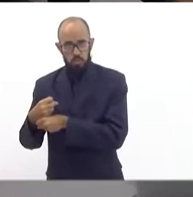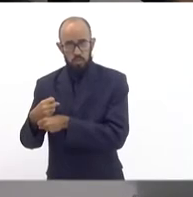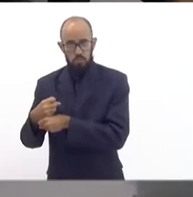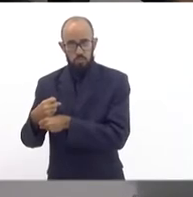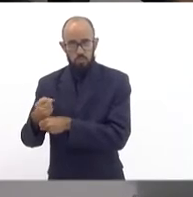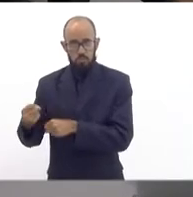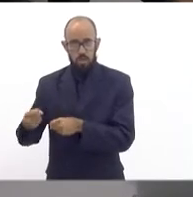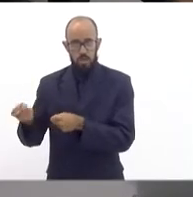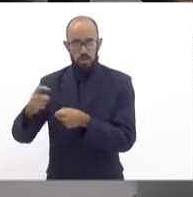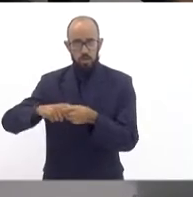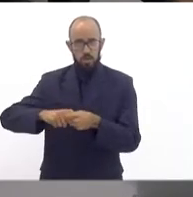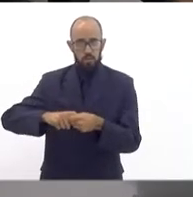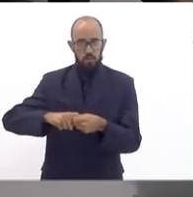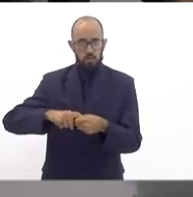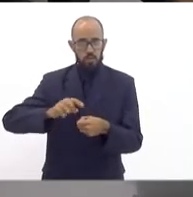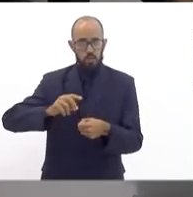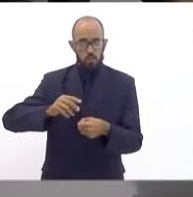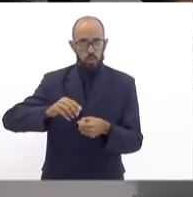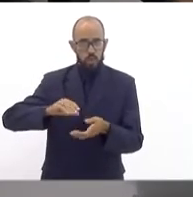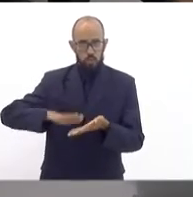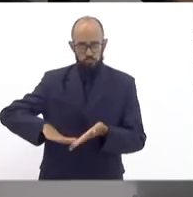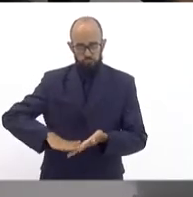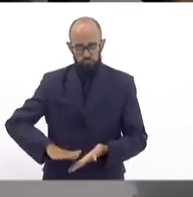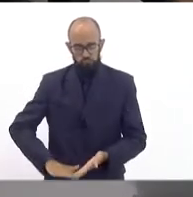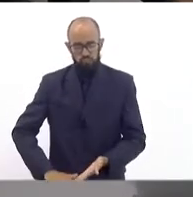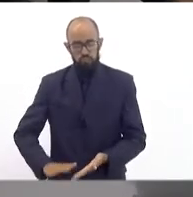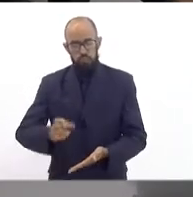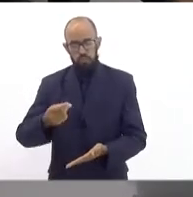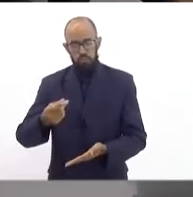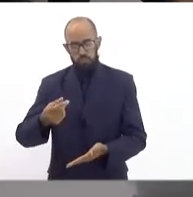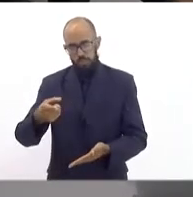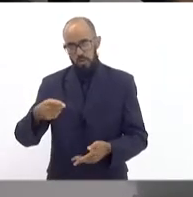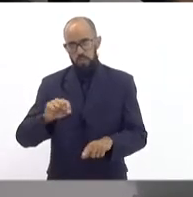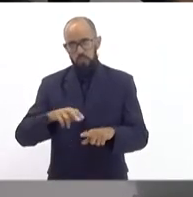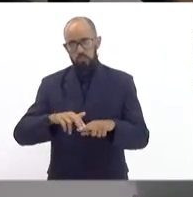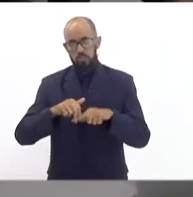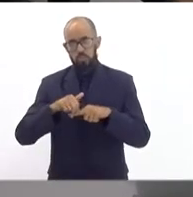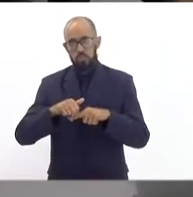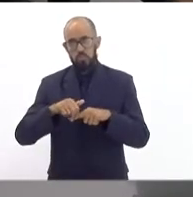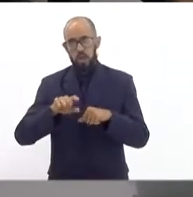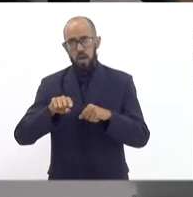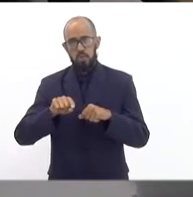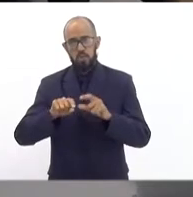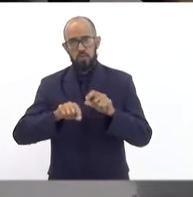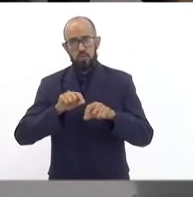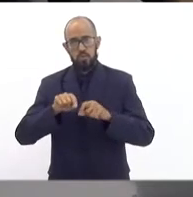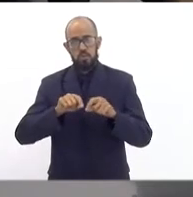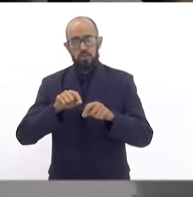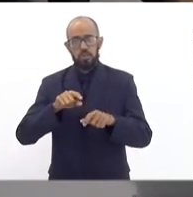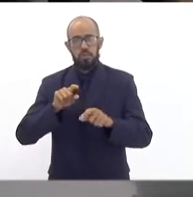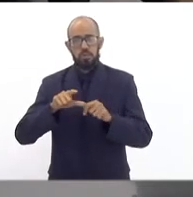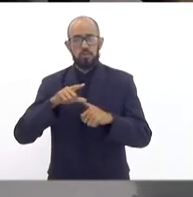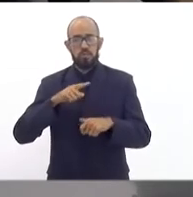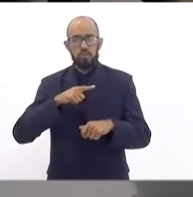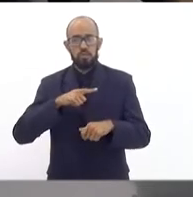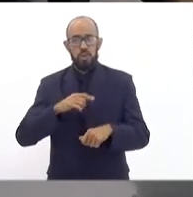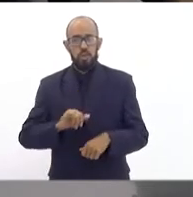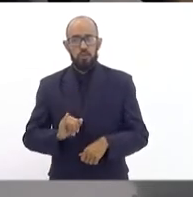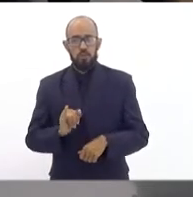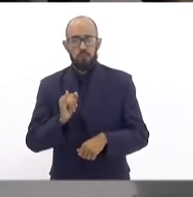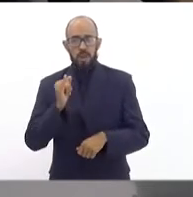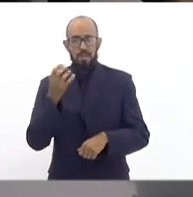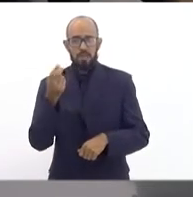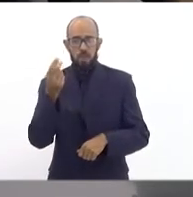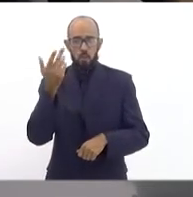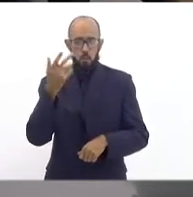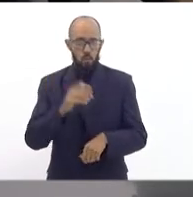recompor a corrosão do preço, dado que temos inflação. Então, a